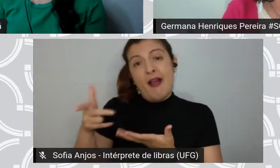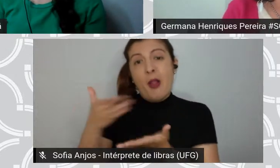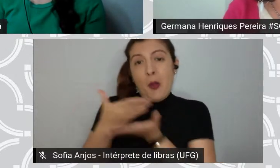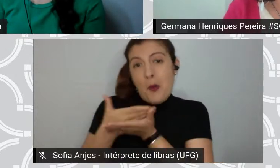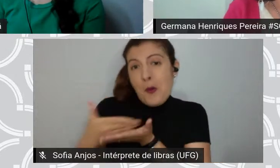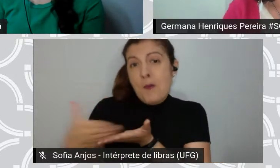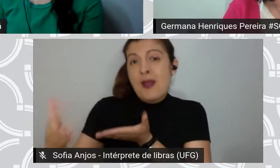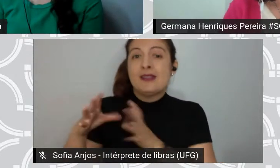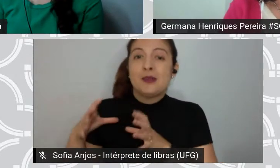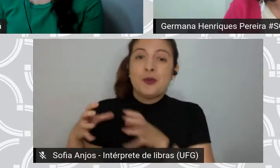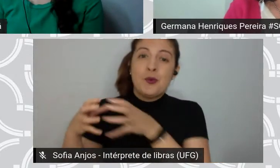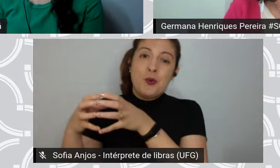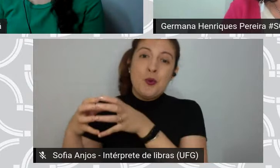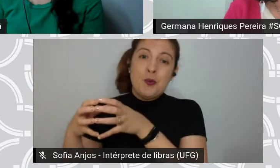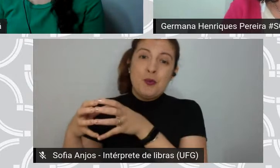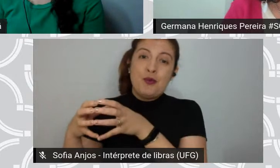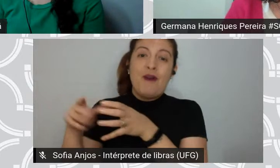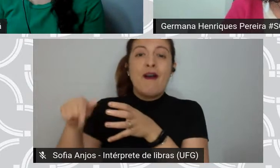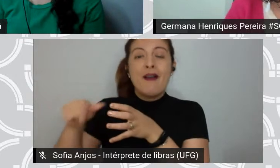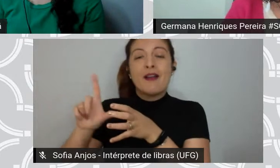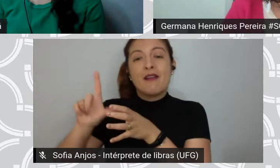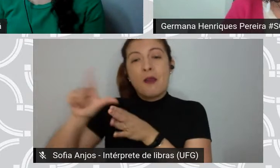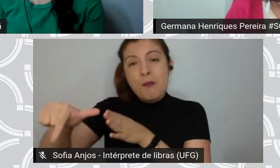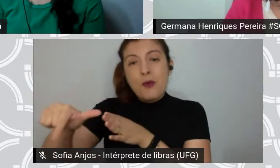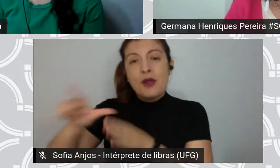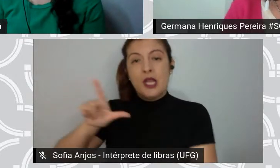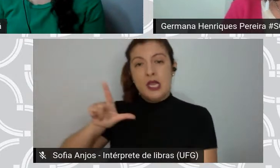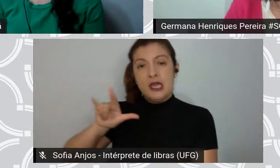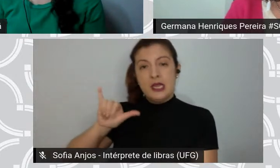Lima Barreto e ela é